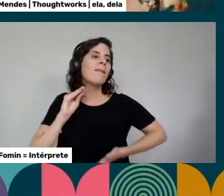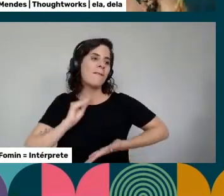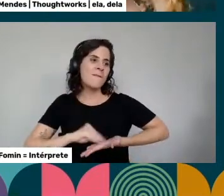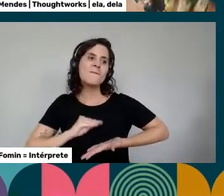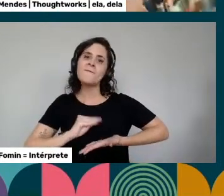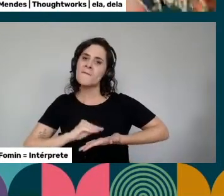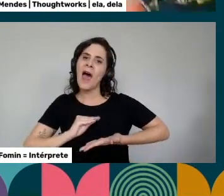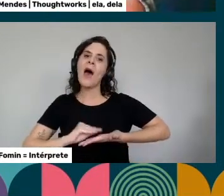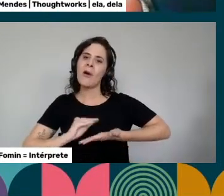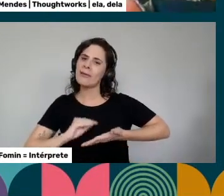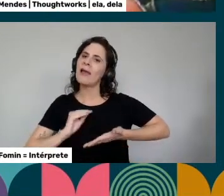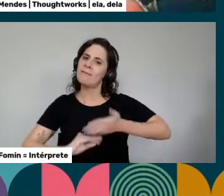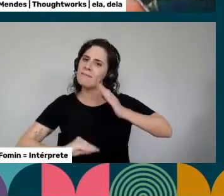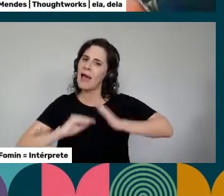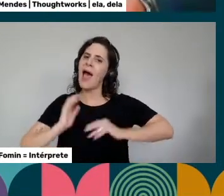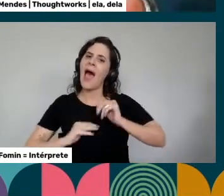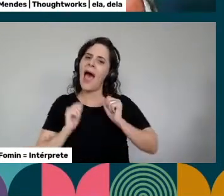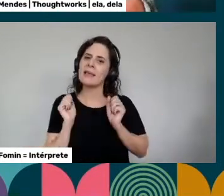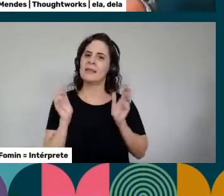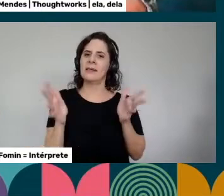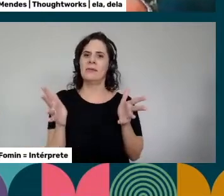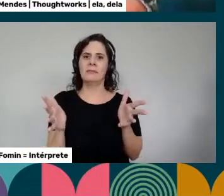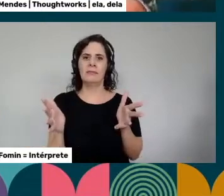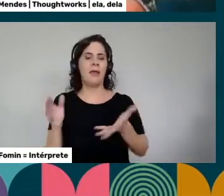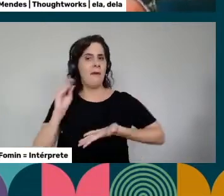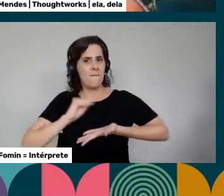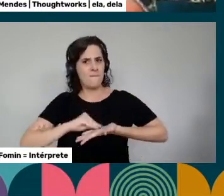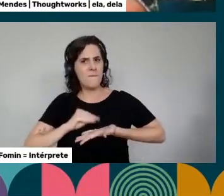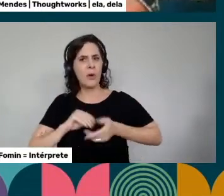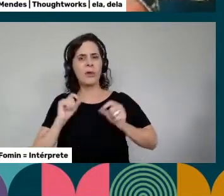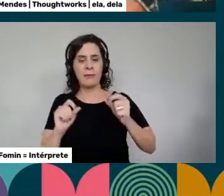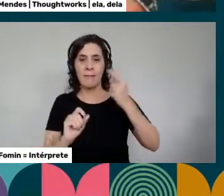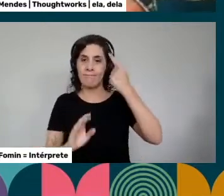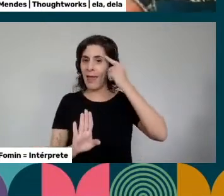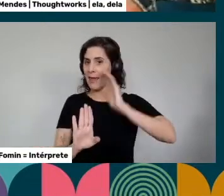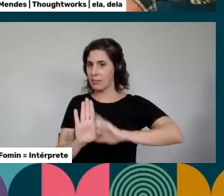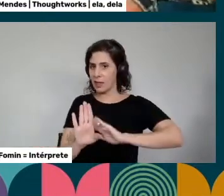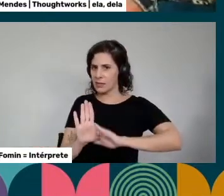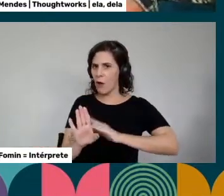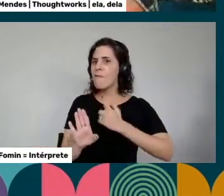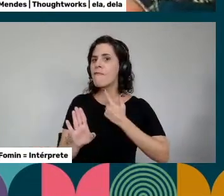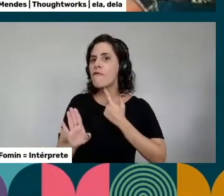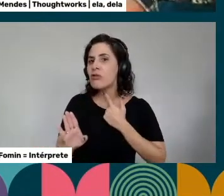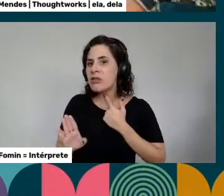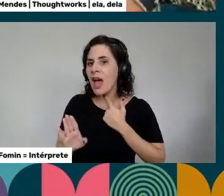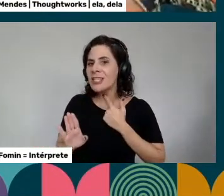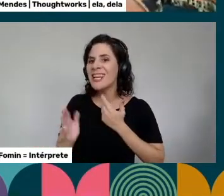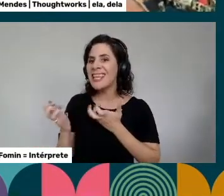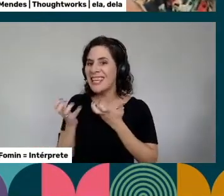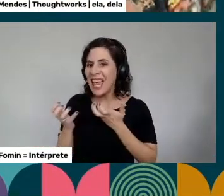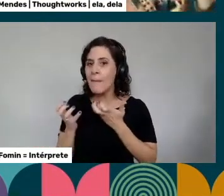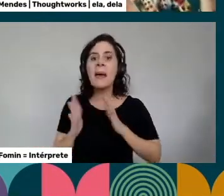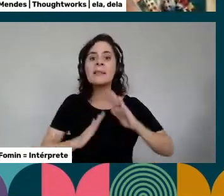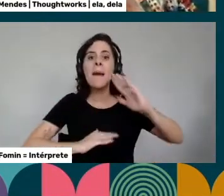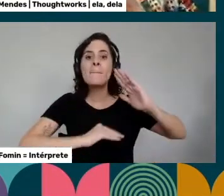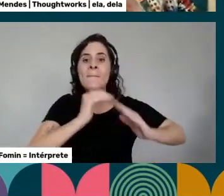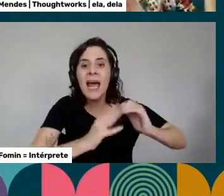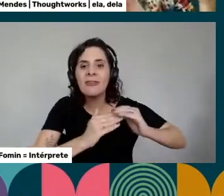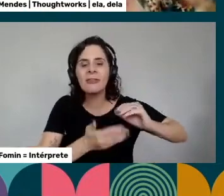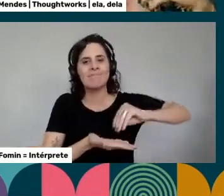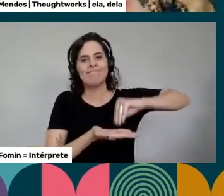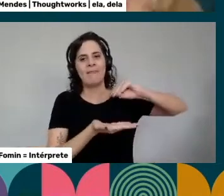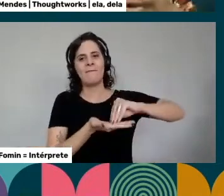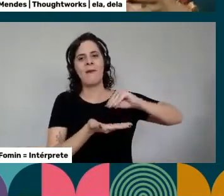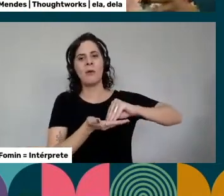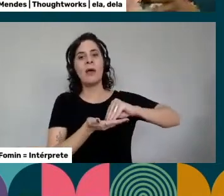Então, ainda tem uma distância muito grande entre a intenção, o querer e o fazer na prática e manter essa